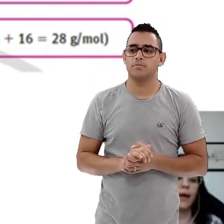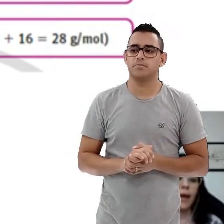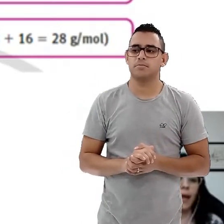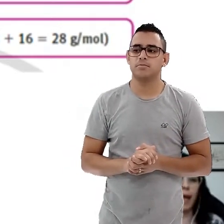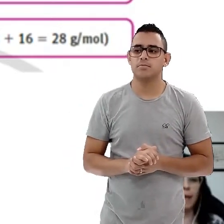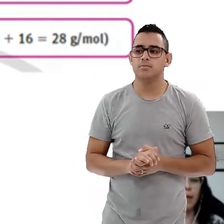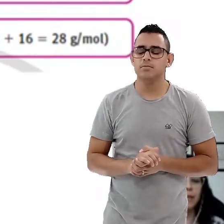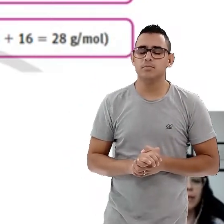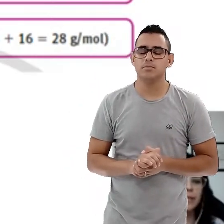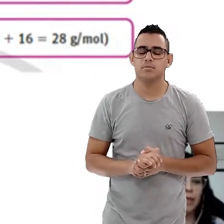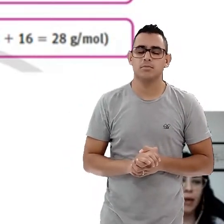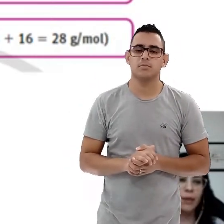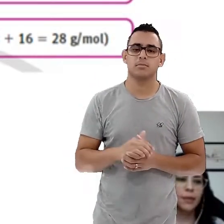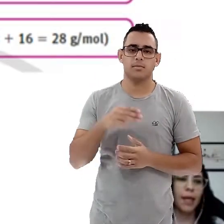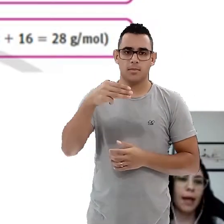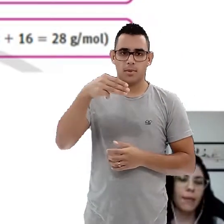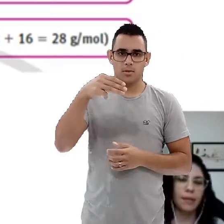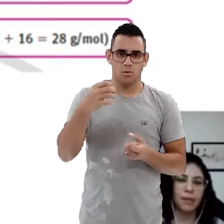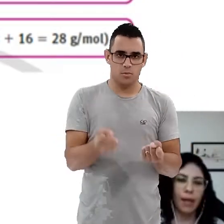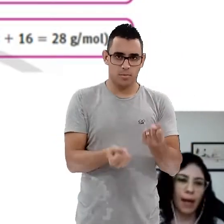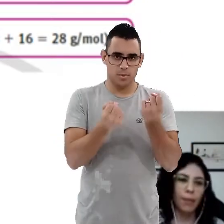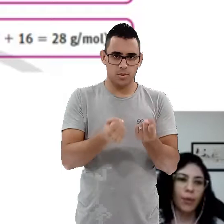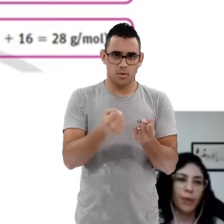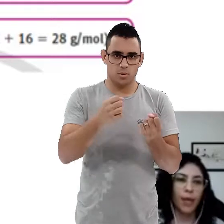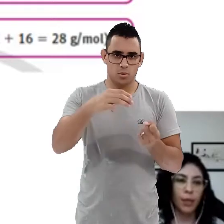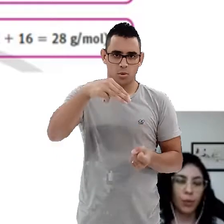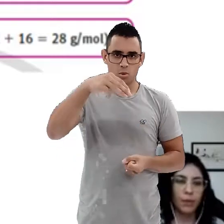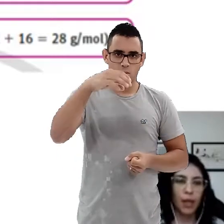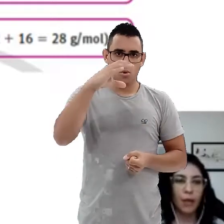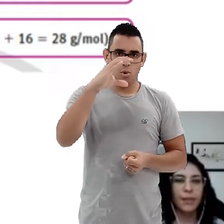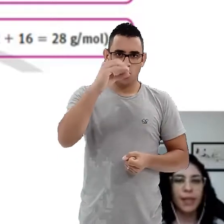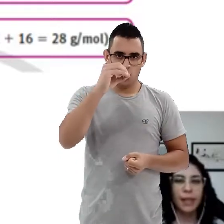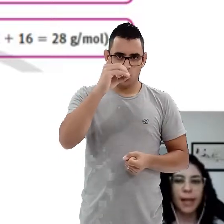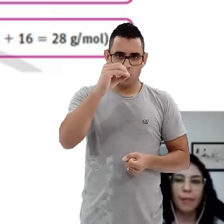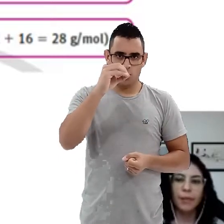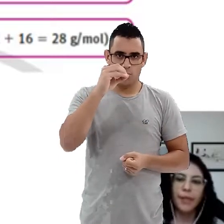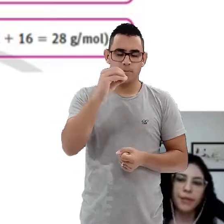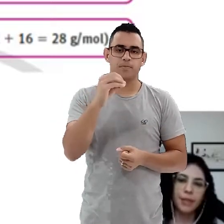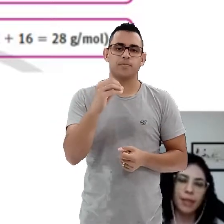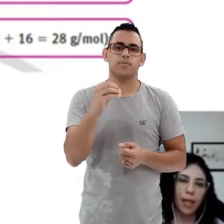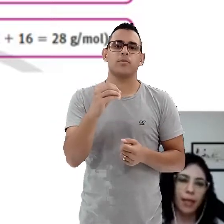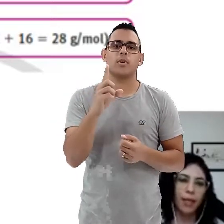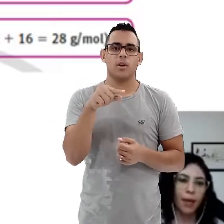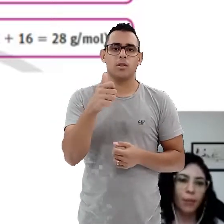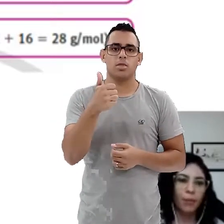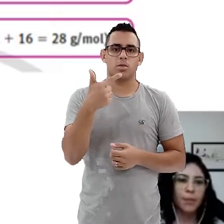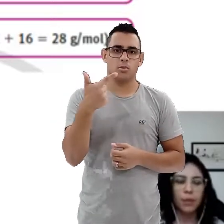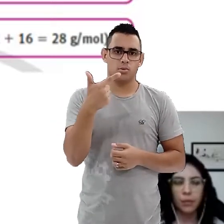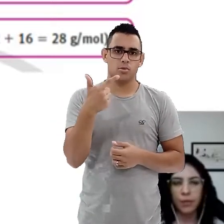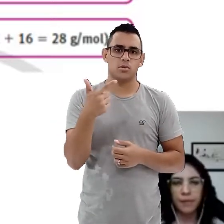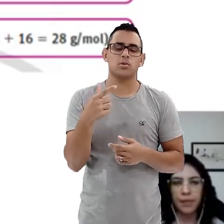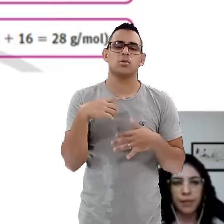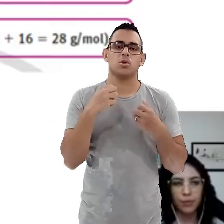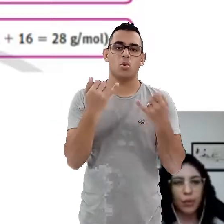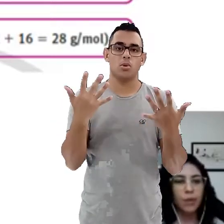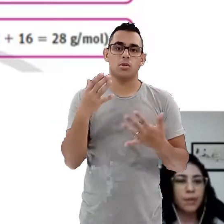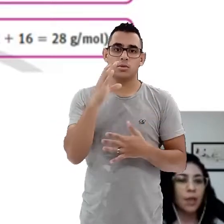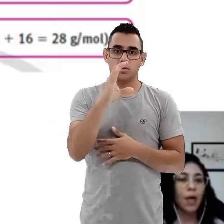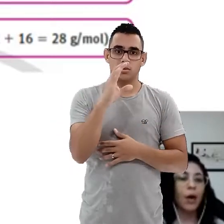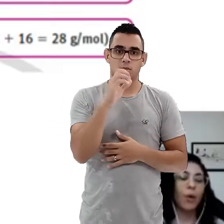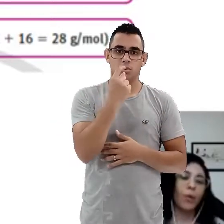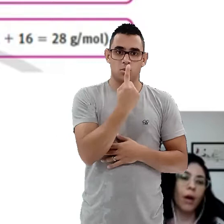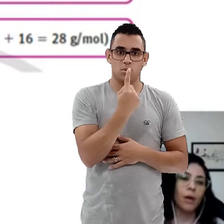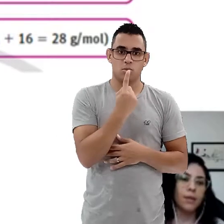Então, a massa de CO, né, a massa do carbono é 12, a quantidade de carbono que a gente tem aqui é 1, então 12 vezes 1,